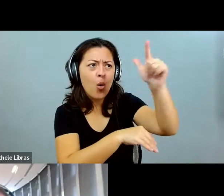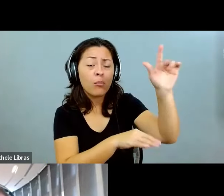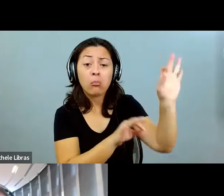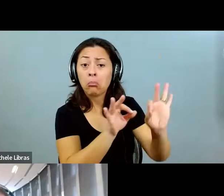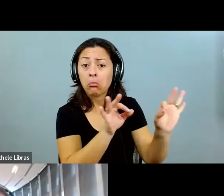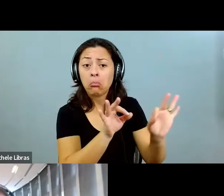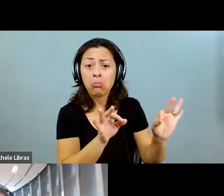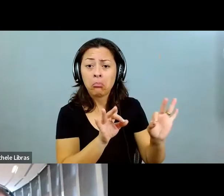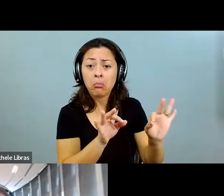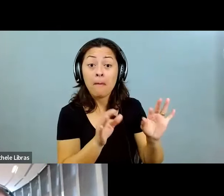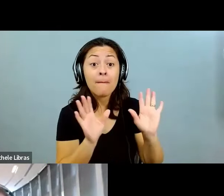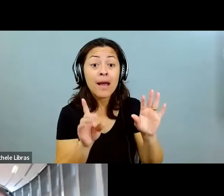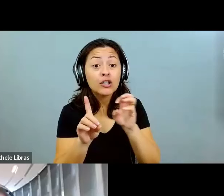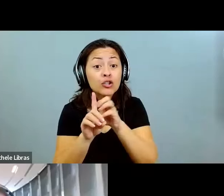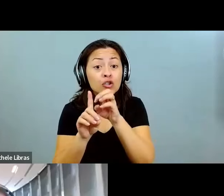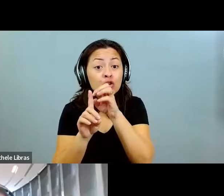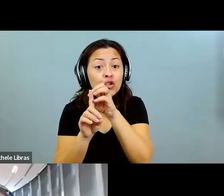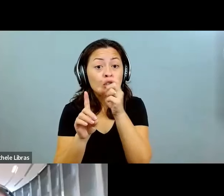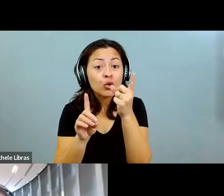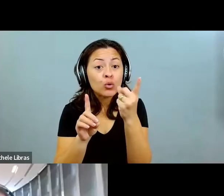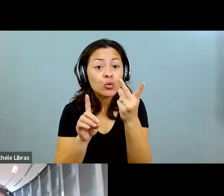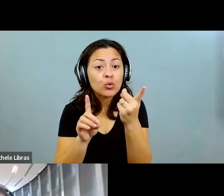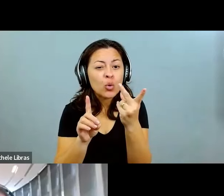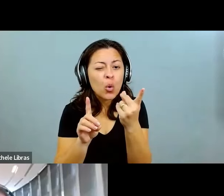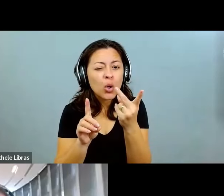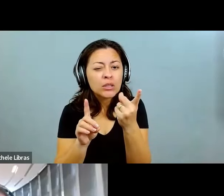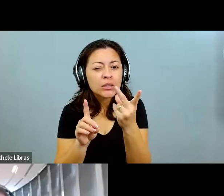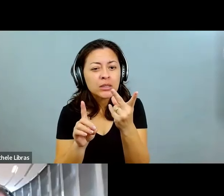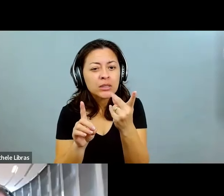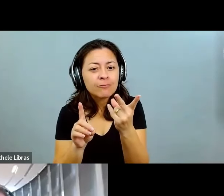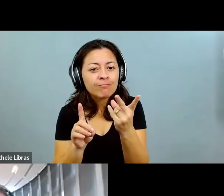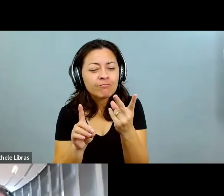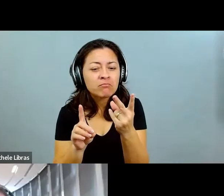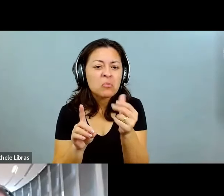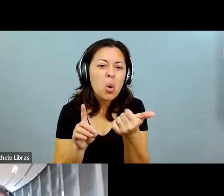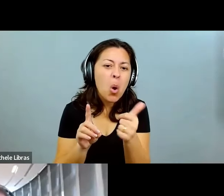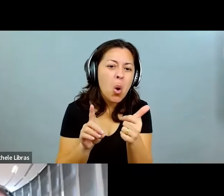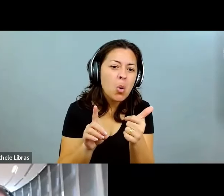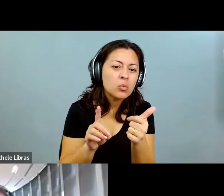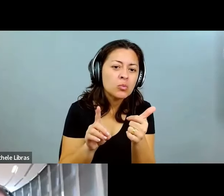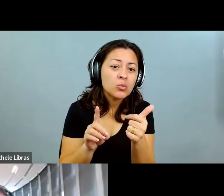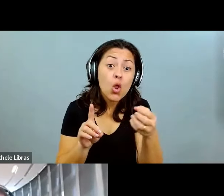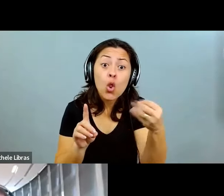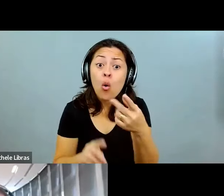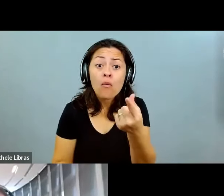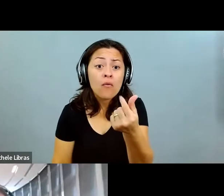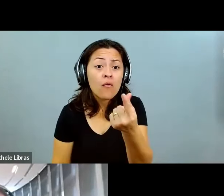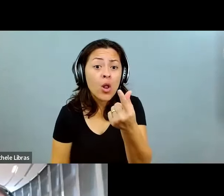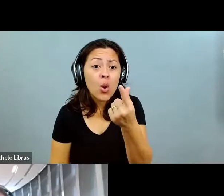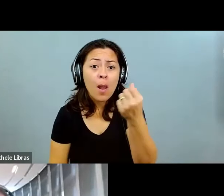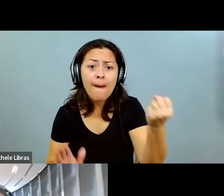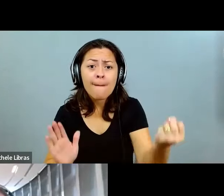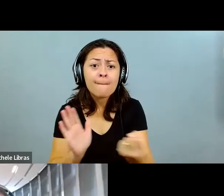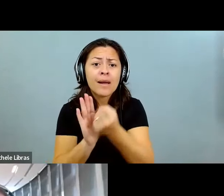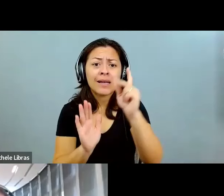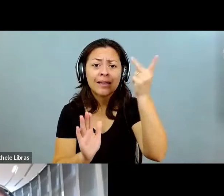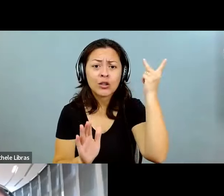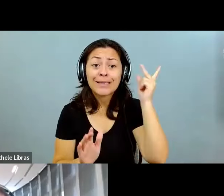soja 12 11,5 12 Talvez seja o preço o novo preço histórico dela né preço histórico dela sempre foi